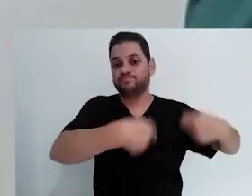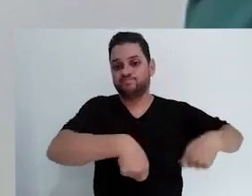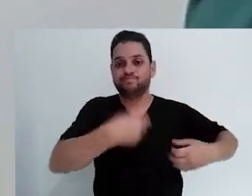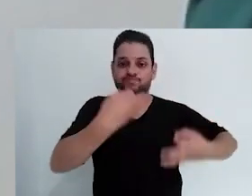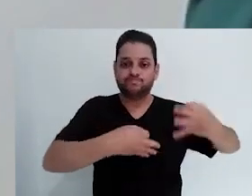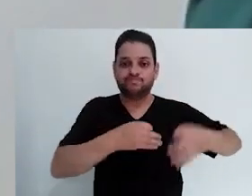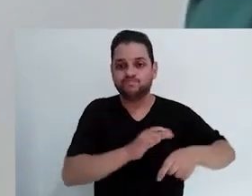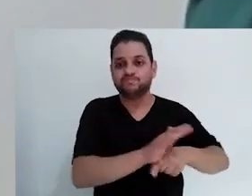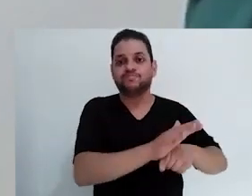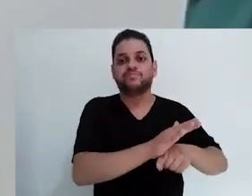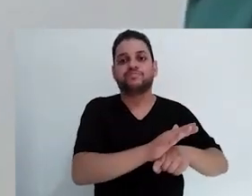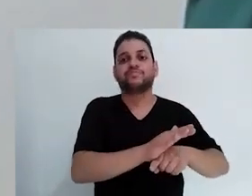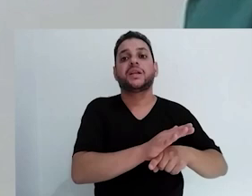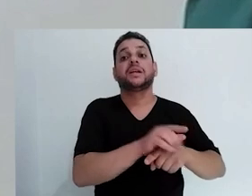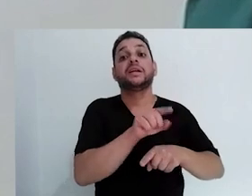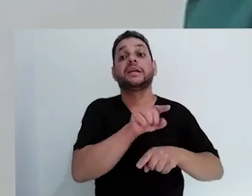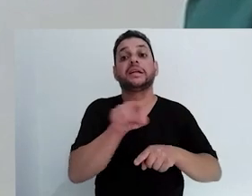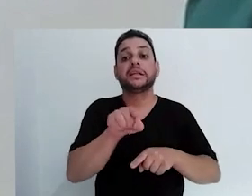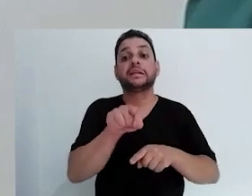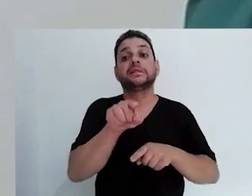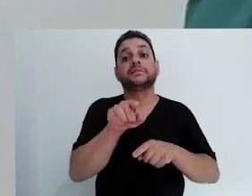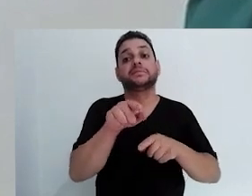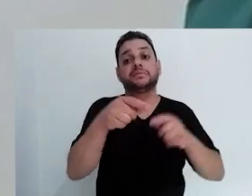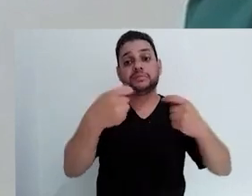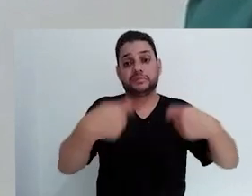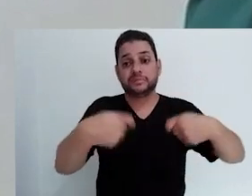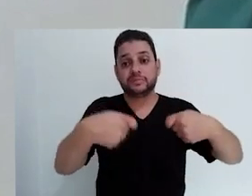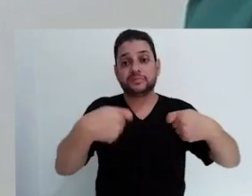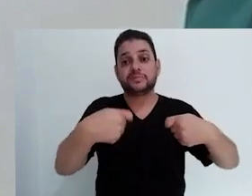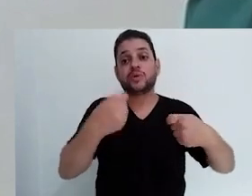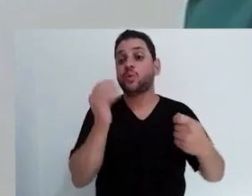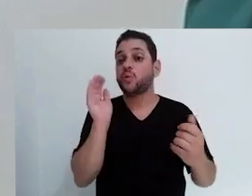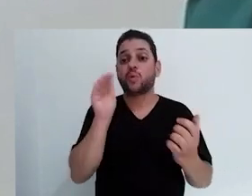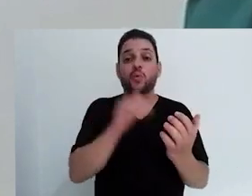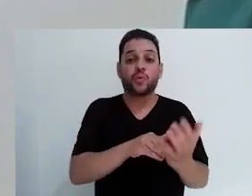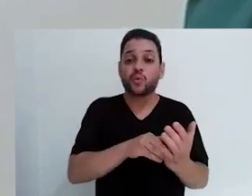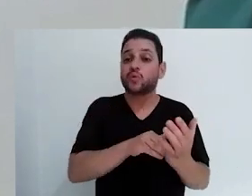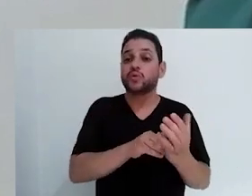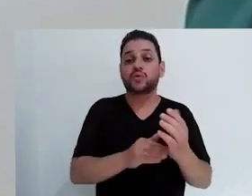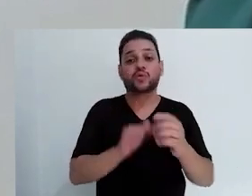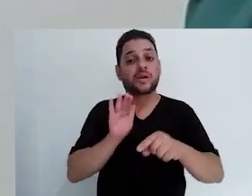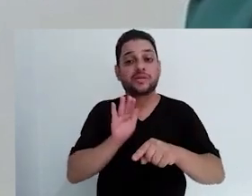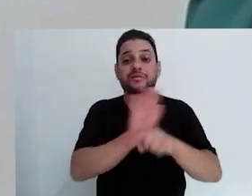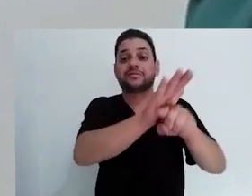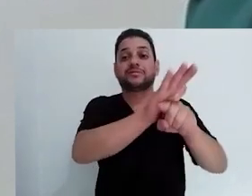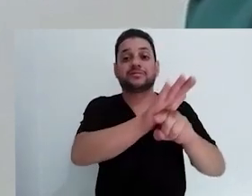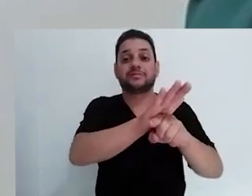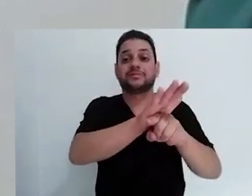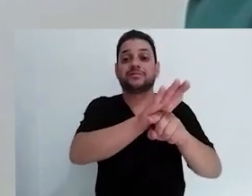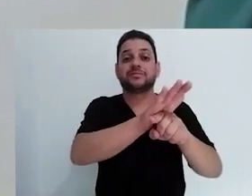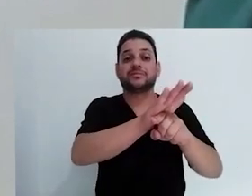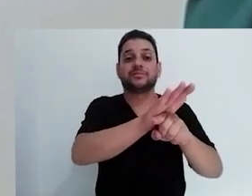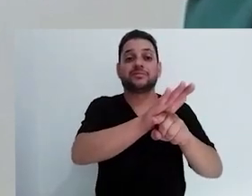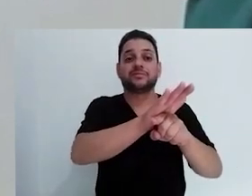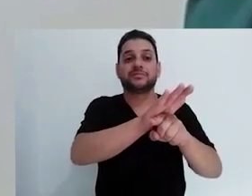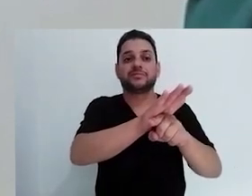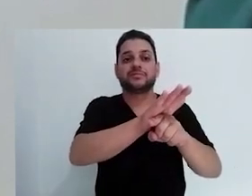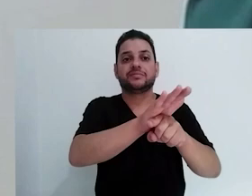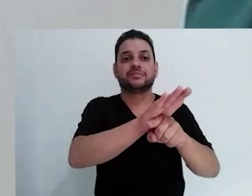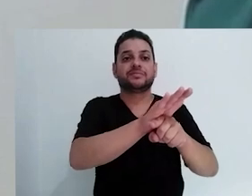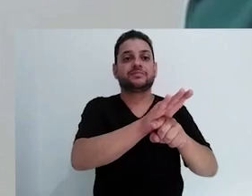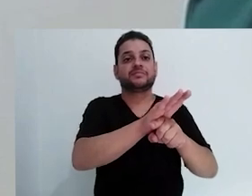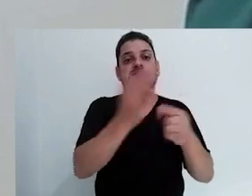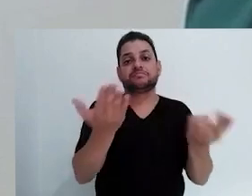a população que, de fato, tem a gente como último recurso, é a última instância que elas têm para se socorrer para um